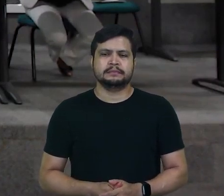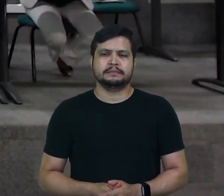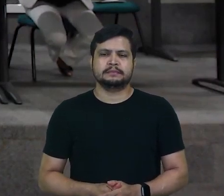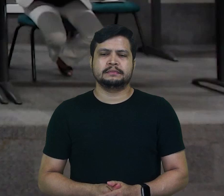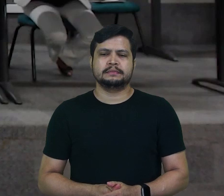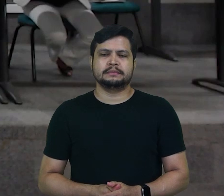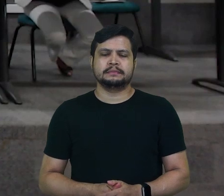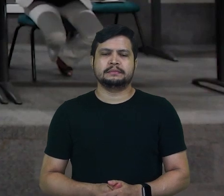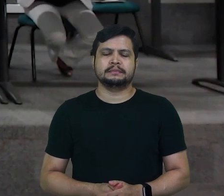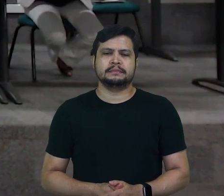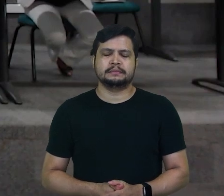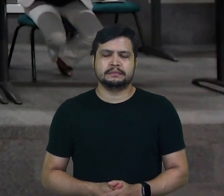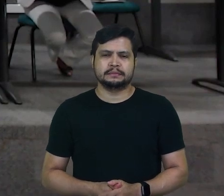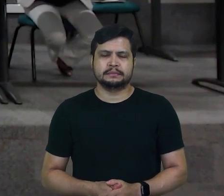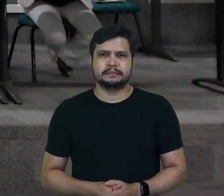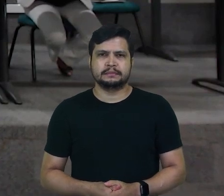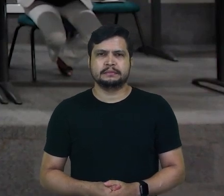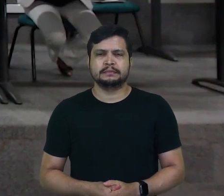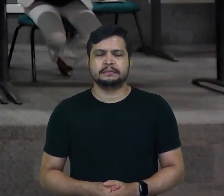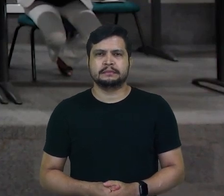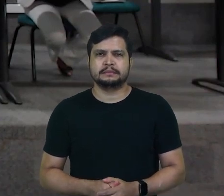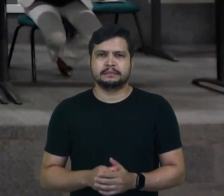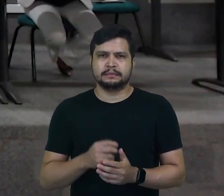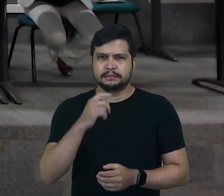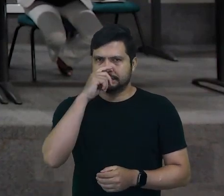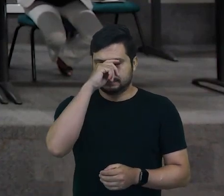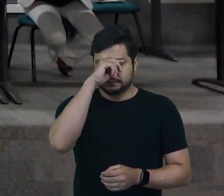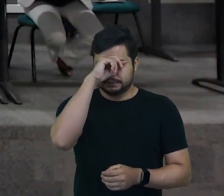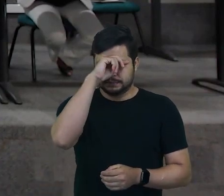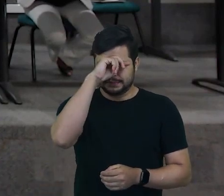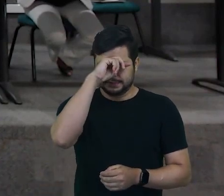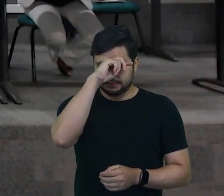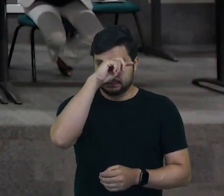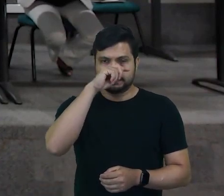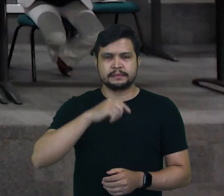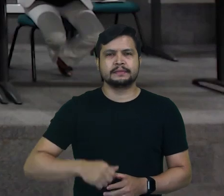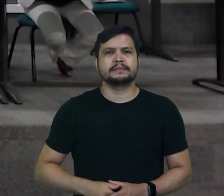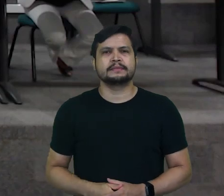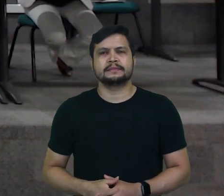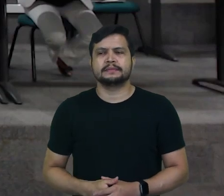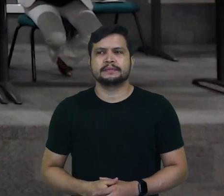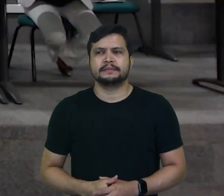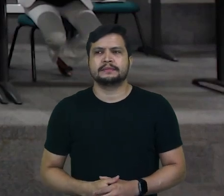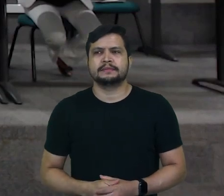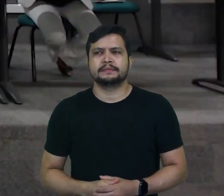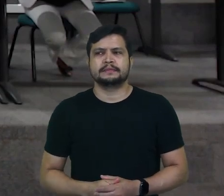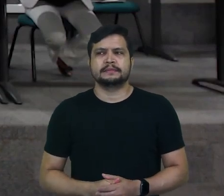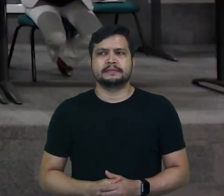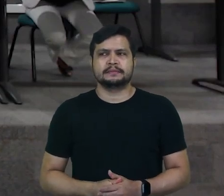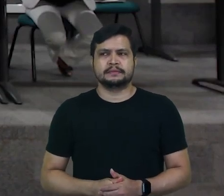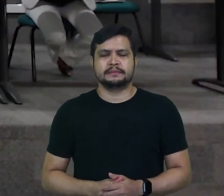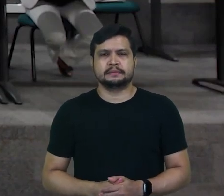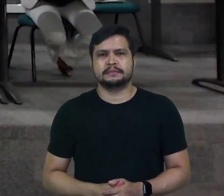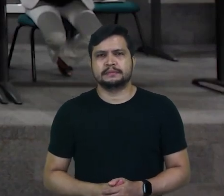Toda vez que a gente quer lembrar de uma coisa de referência no curso, a gente lembra de você, lembra da Aline, né?